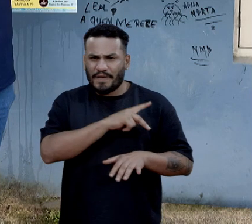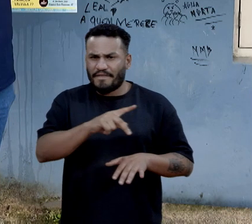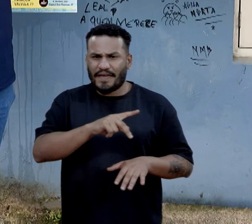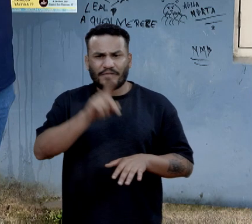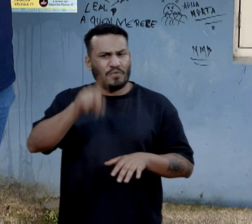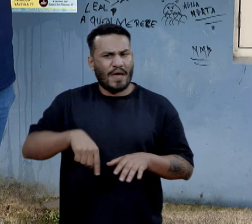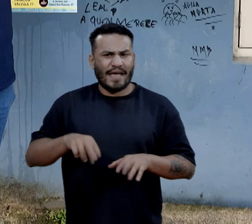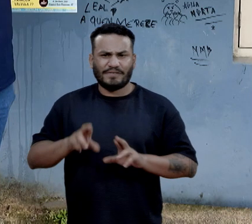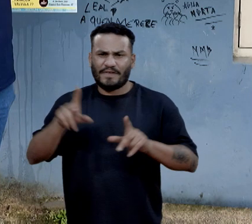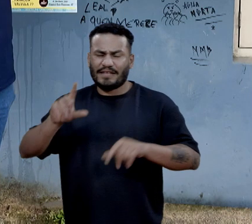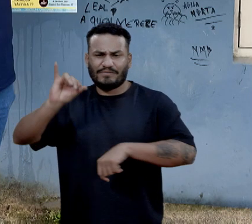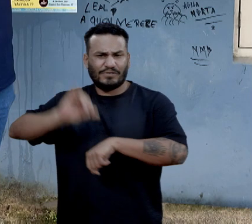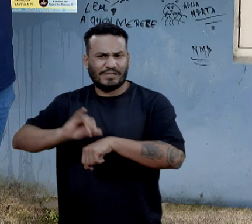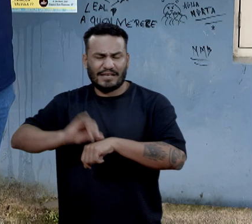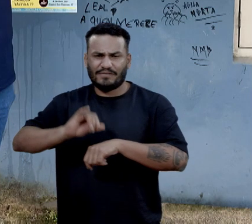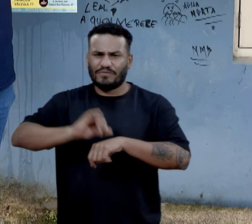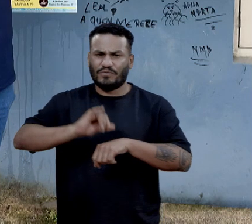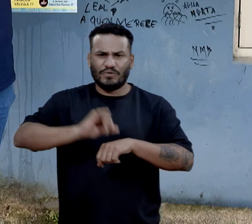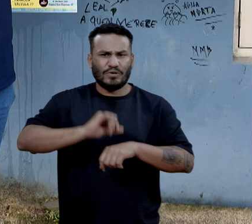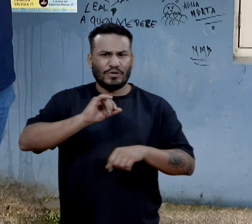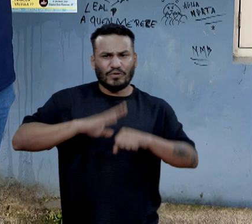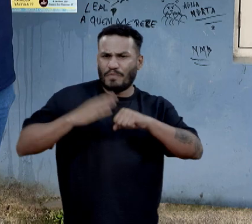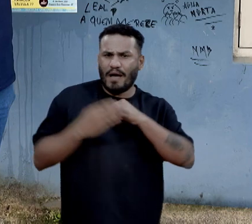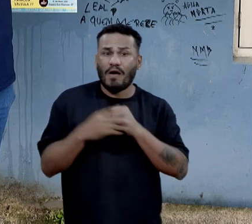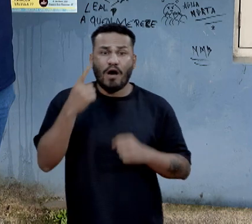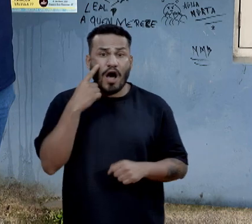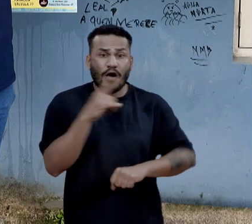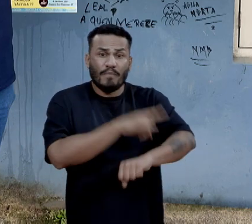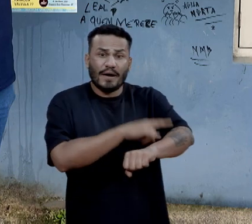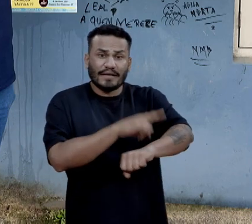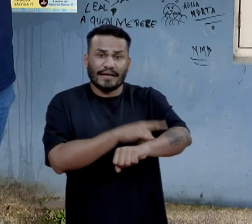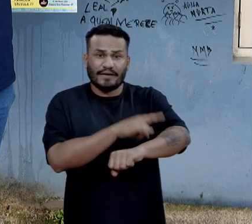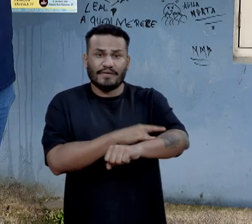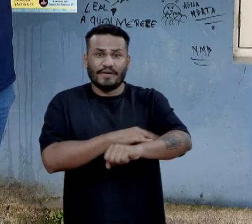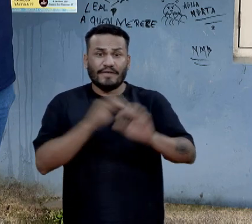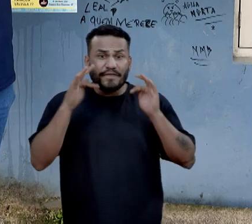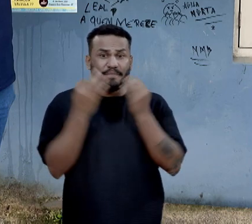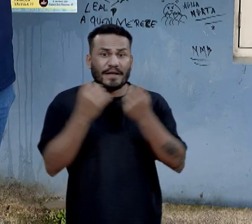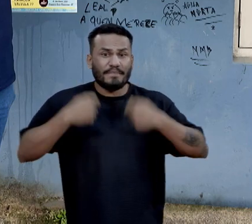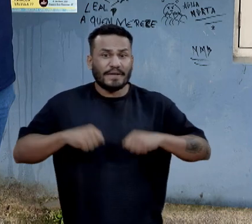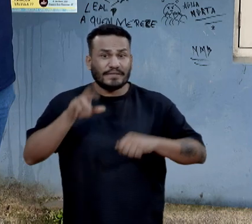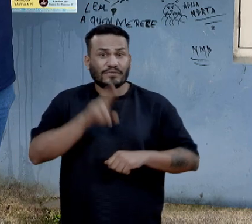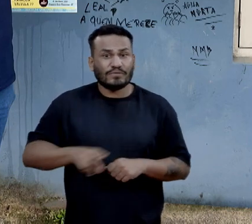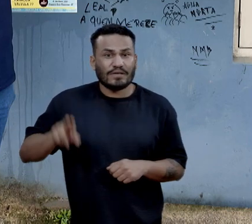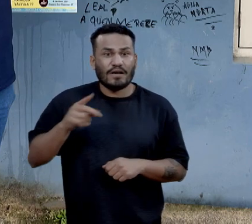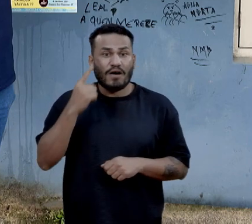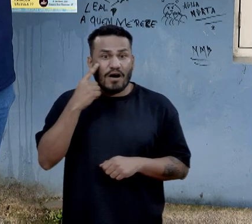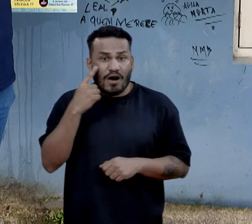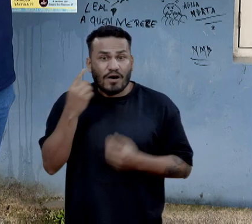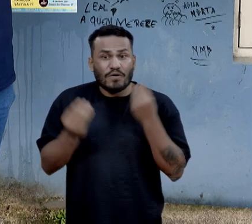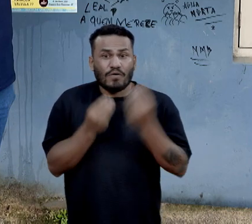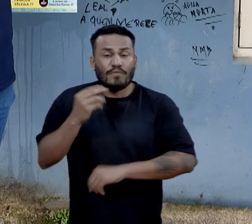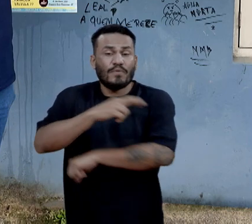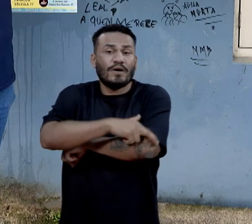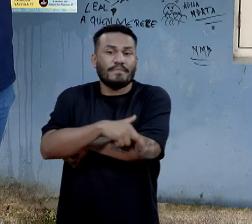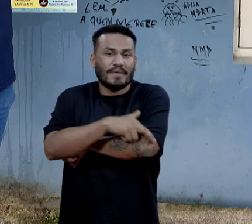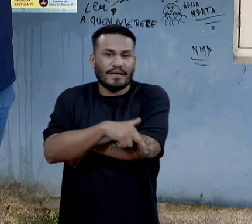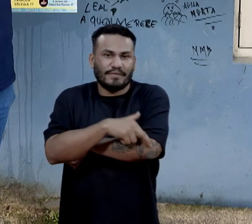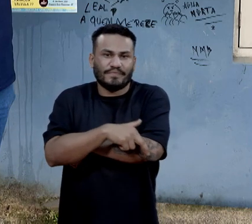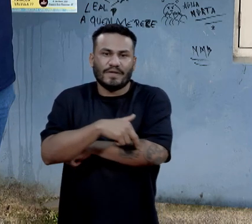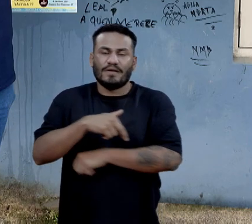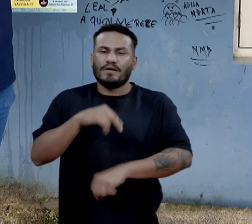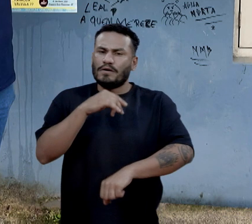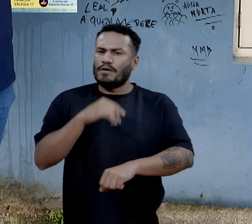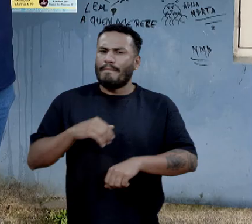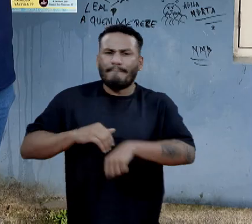centro, está aqui, do ladinho da Vila Germânica. Olha o estado do banheiro que as famílias têm que usar. Olha o estado que é o Parque Ramiro, que é um dos